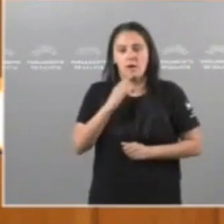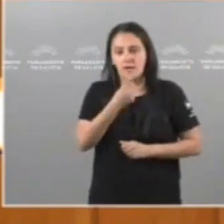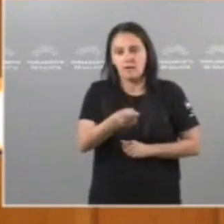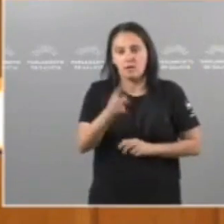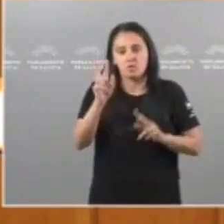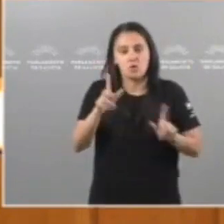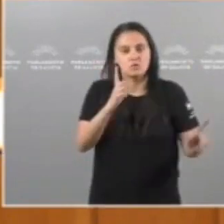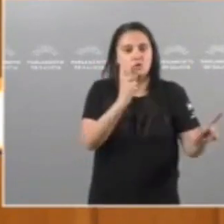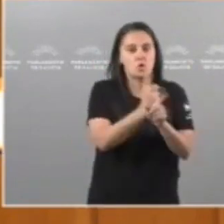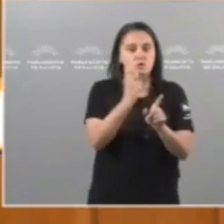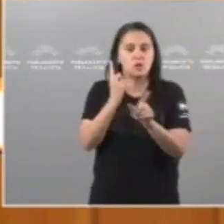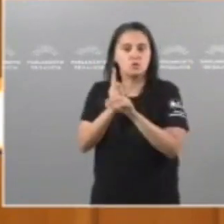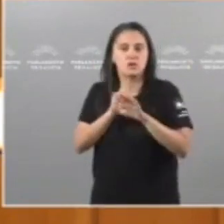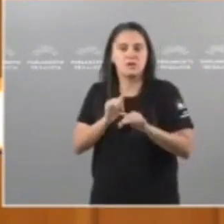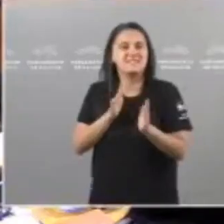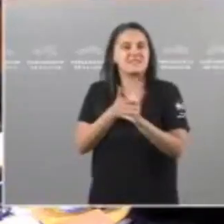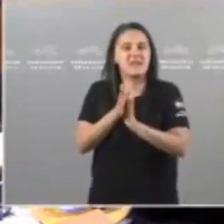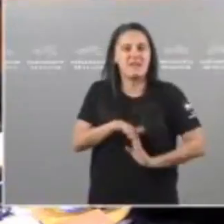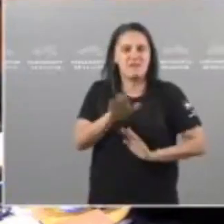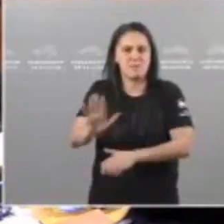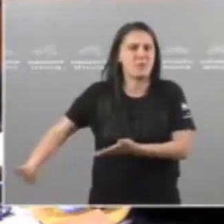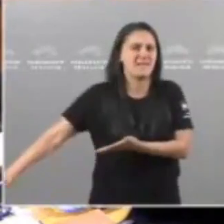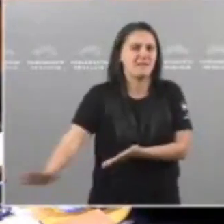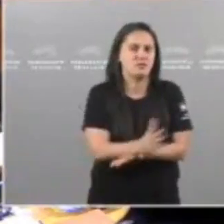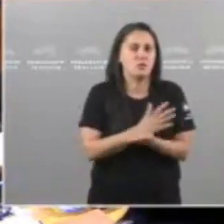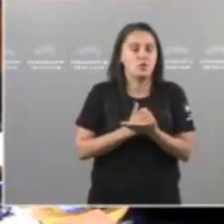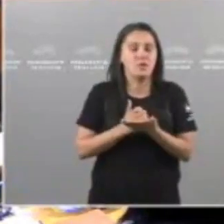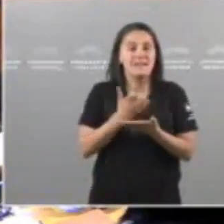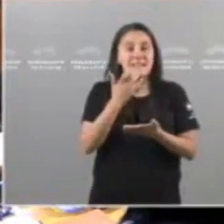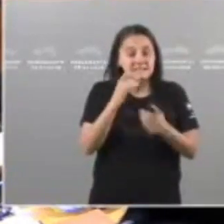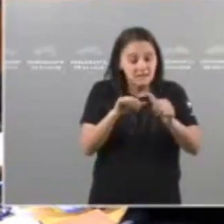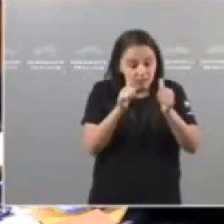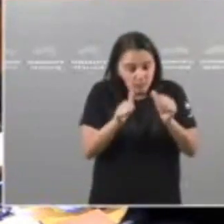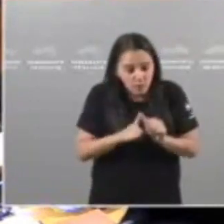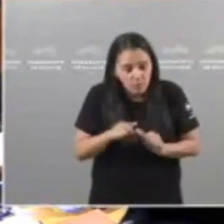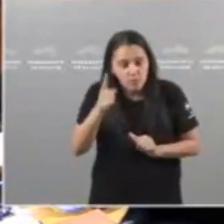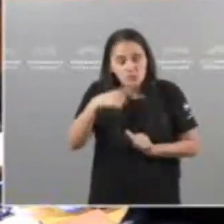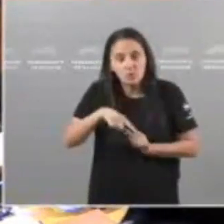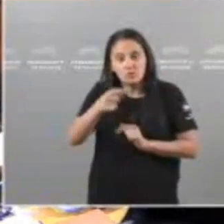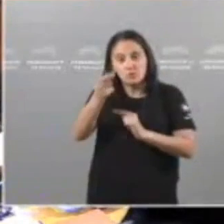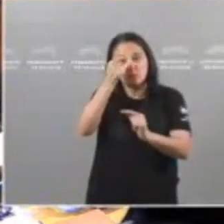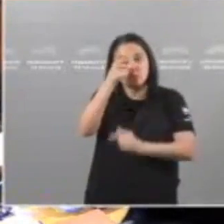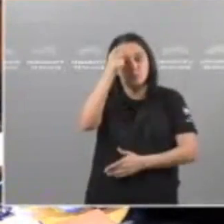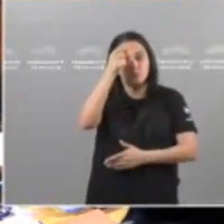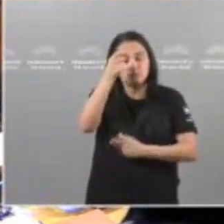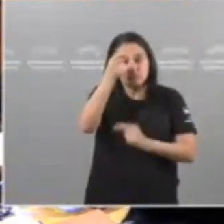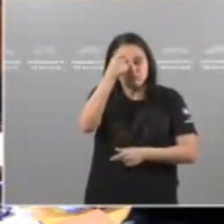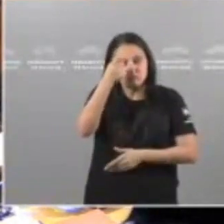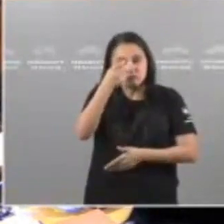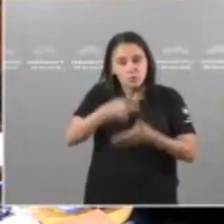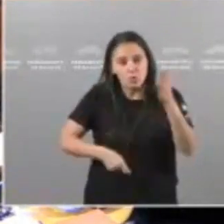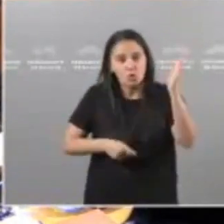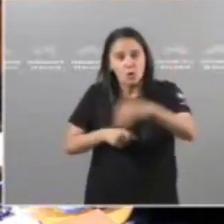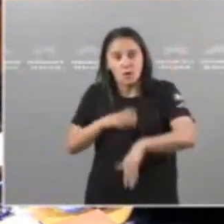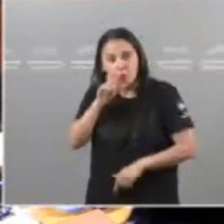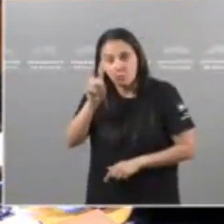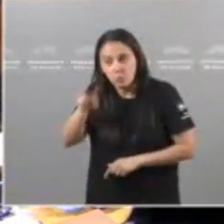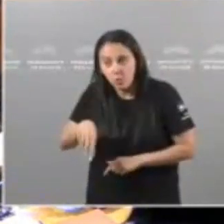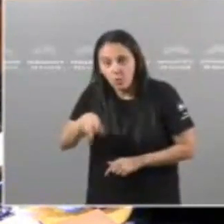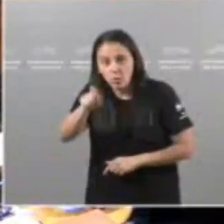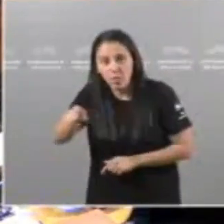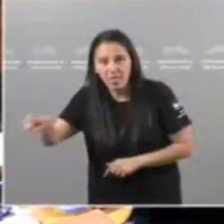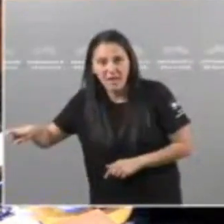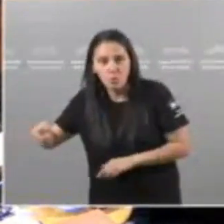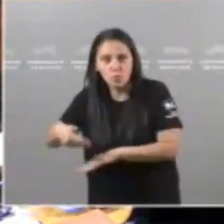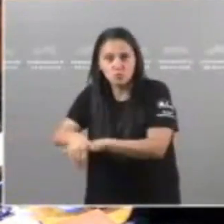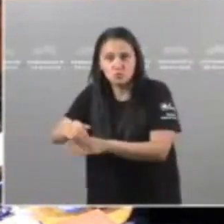en contra de ninguén, sino a favor de todos. Se na forma non somos extremadamente correctos, é porque somos cidadáns e xente da pé,